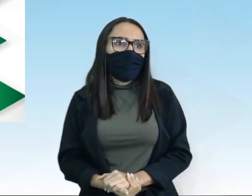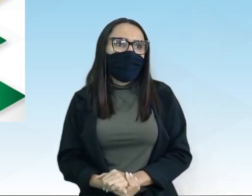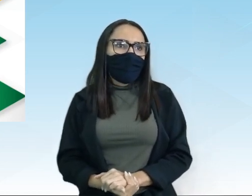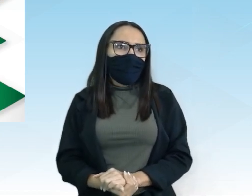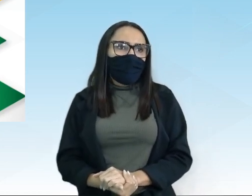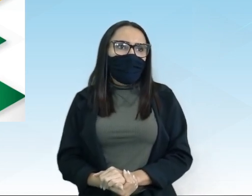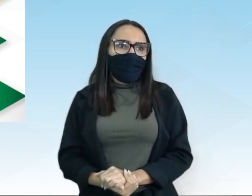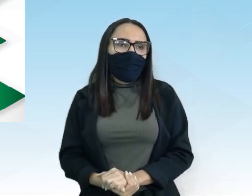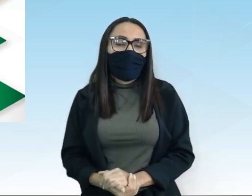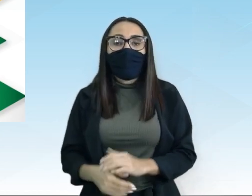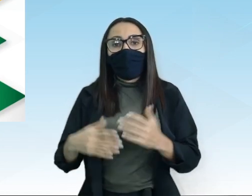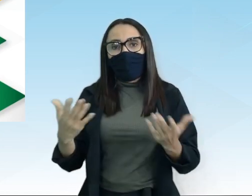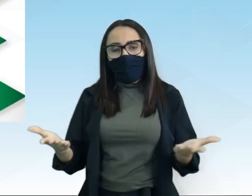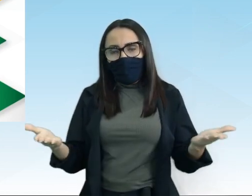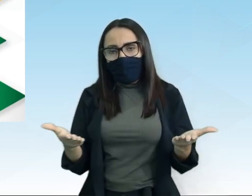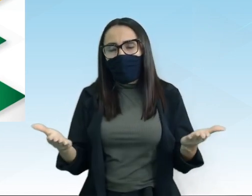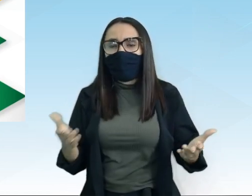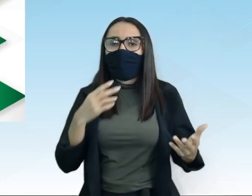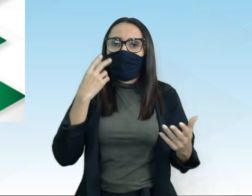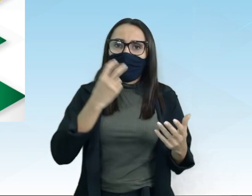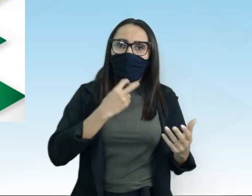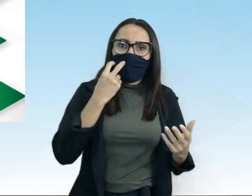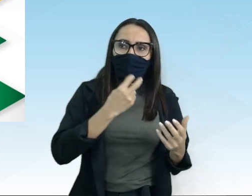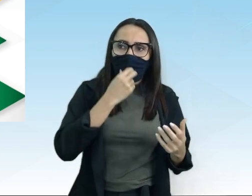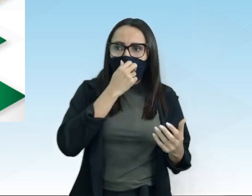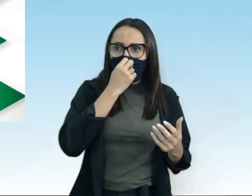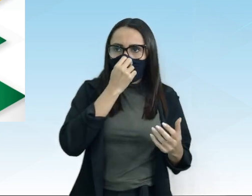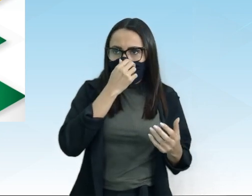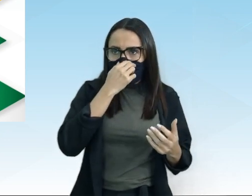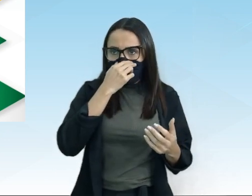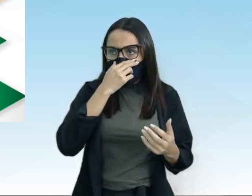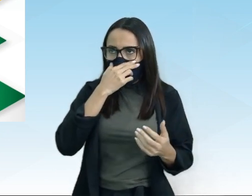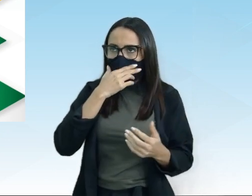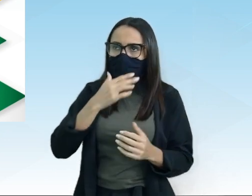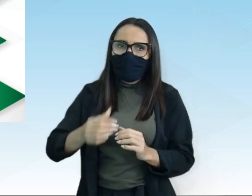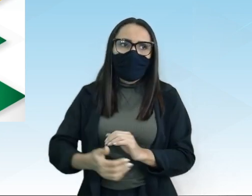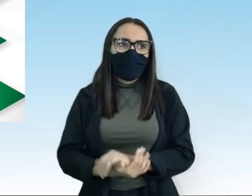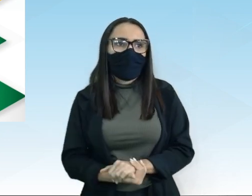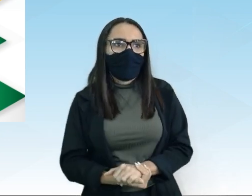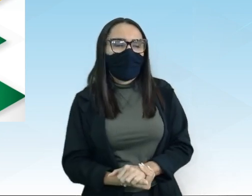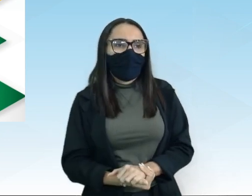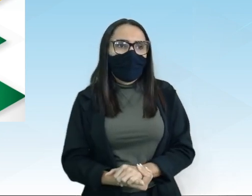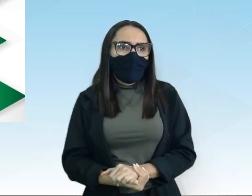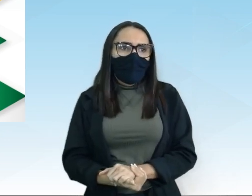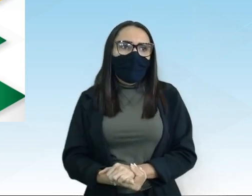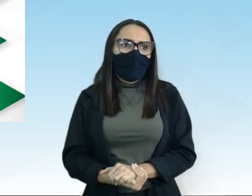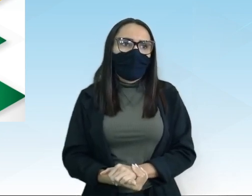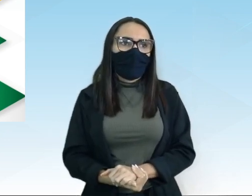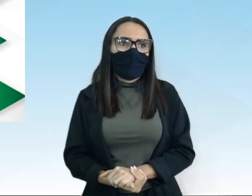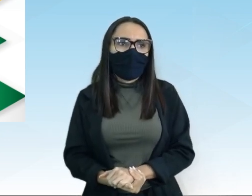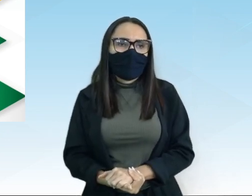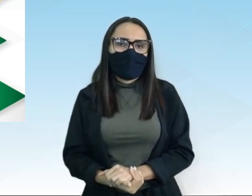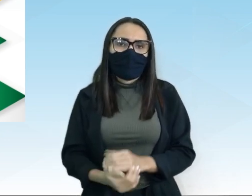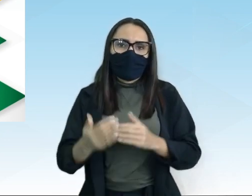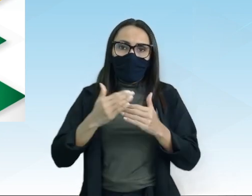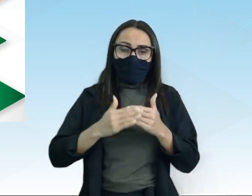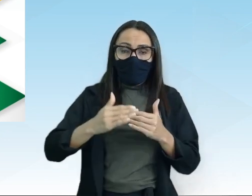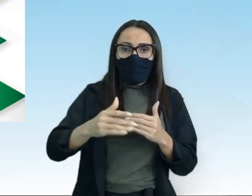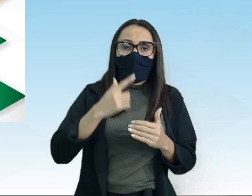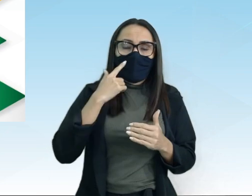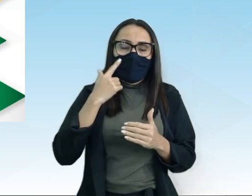E aqui eu tenho a oralidade, ainda mais sobre a oralidade. Olhando para o texto, partindo-se de